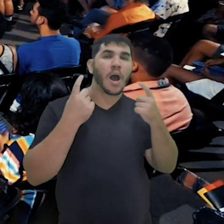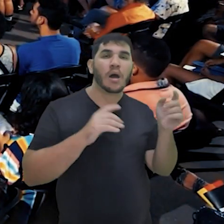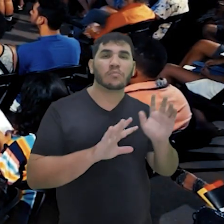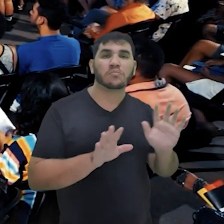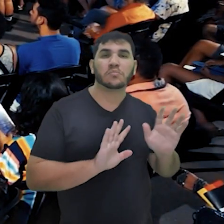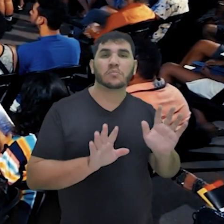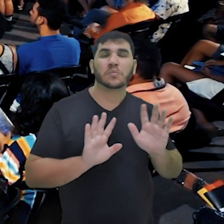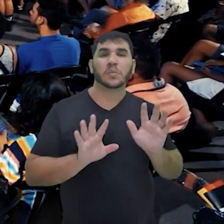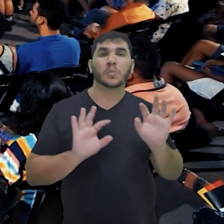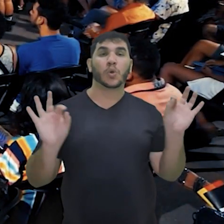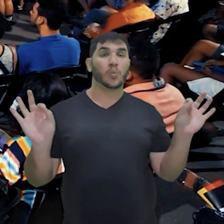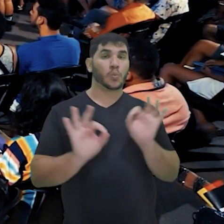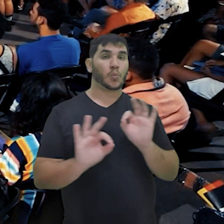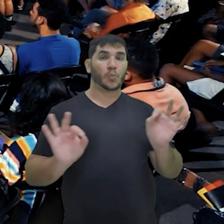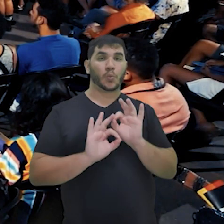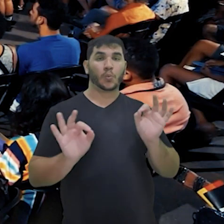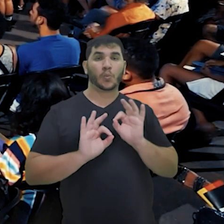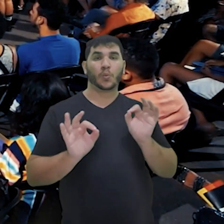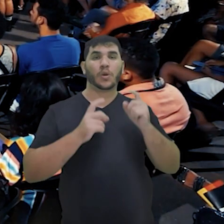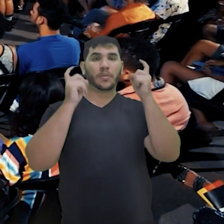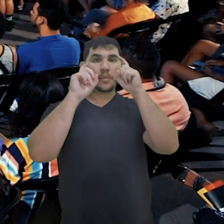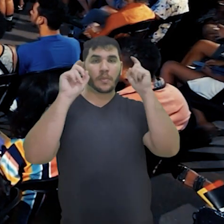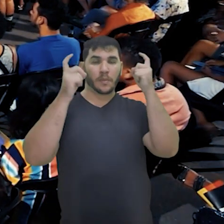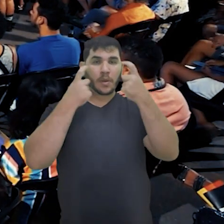ninguém se importa comigo.